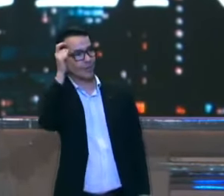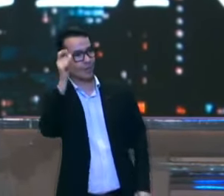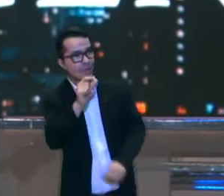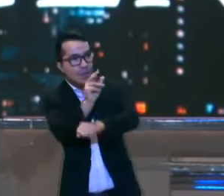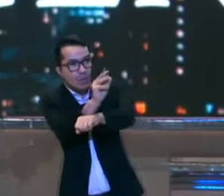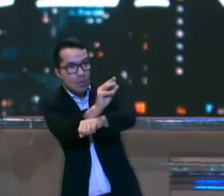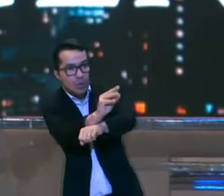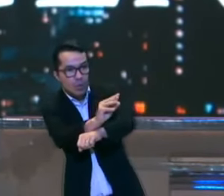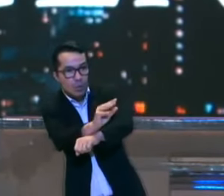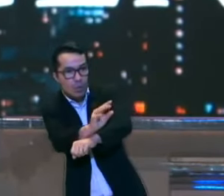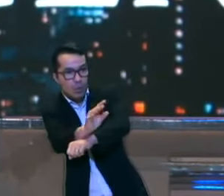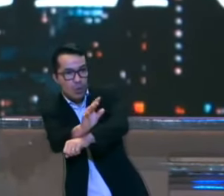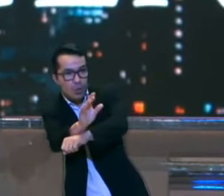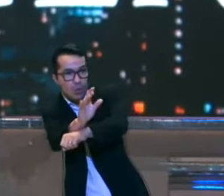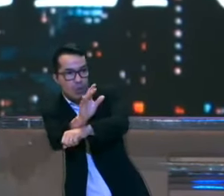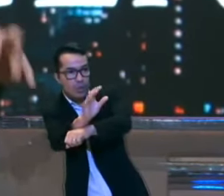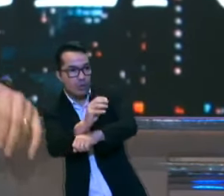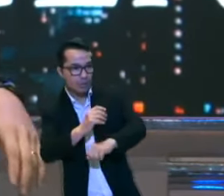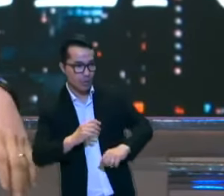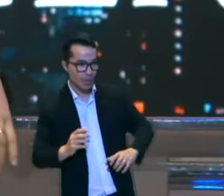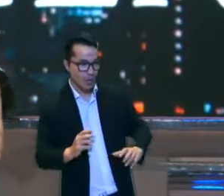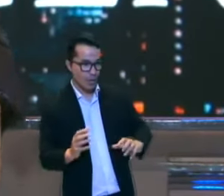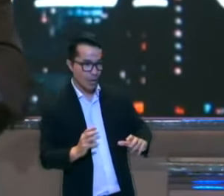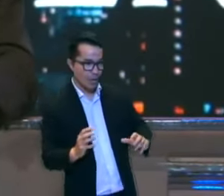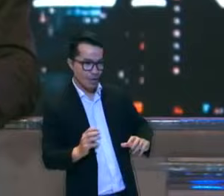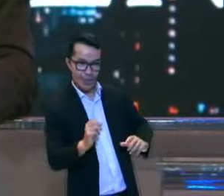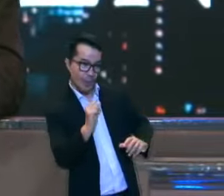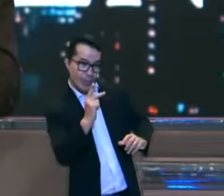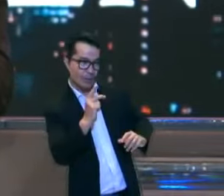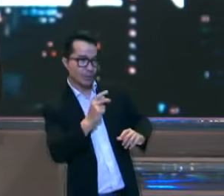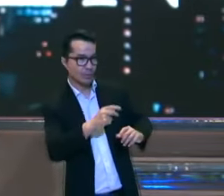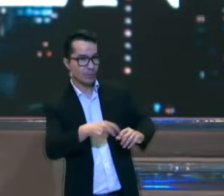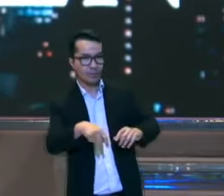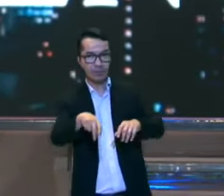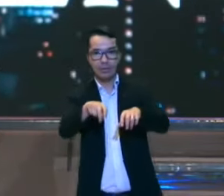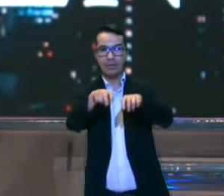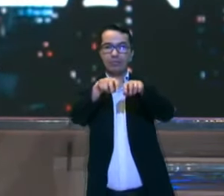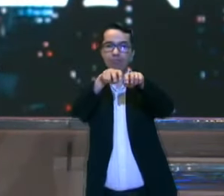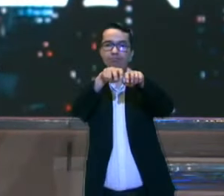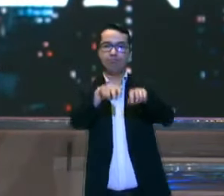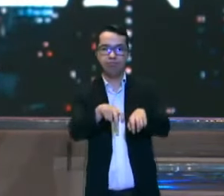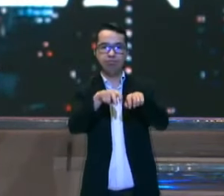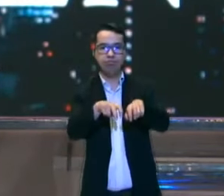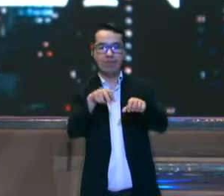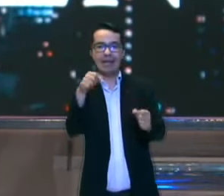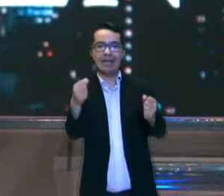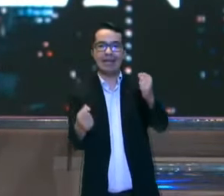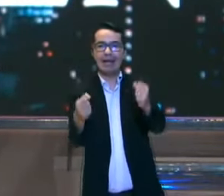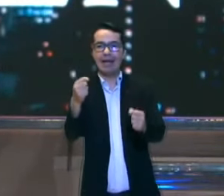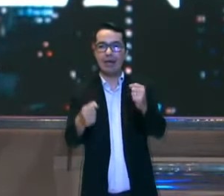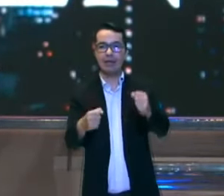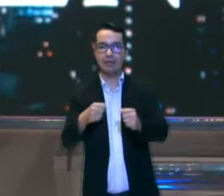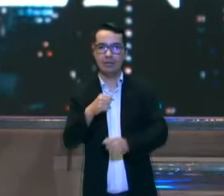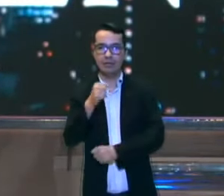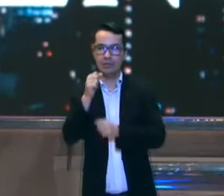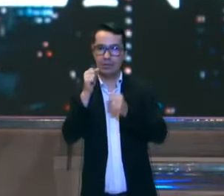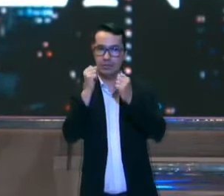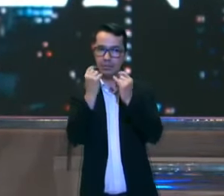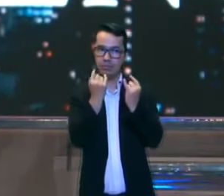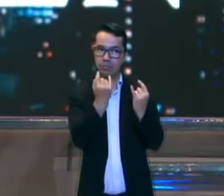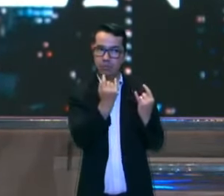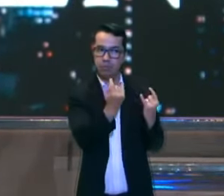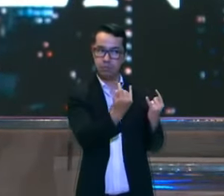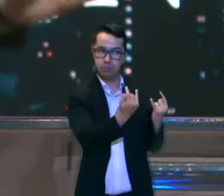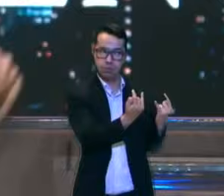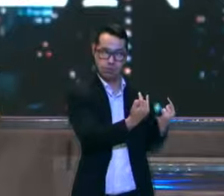Naquele dia, ele não controlou os seus apetites. Ele entrou no carro. E sabe, 2 anos de batalha